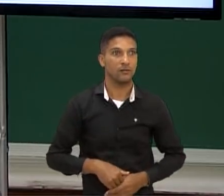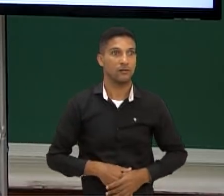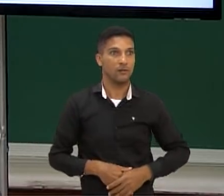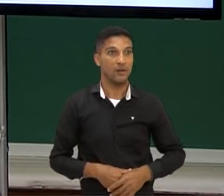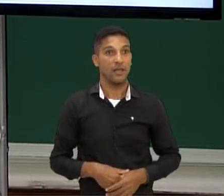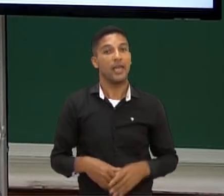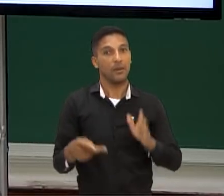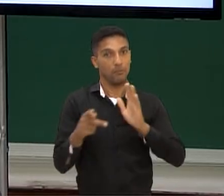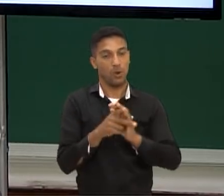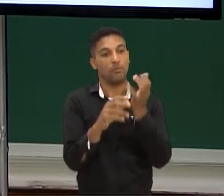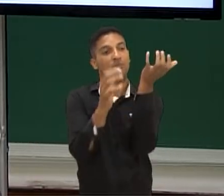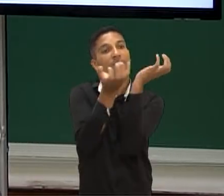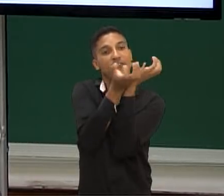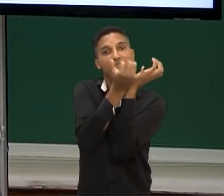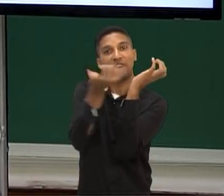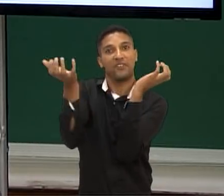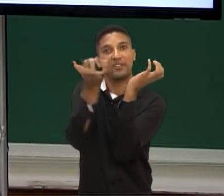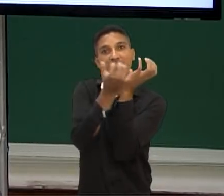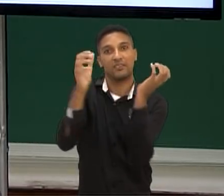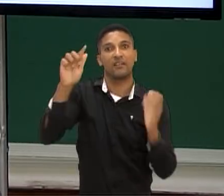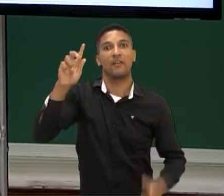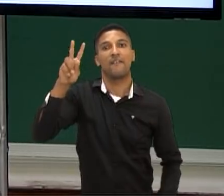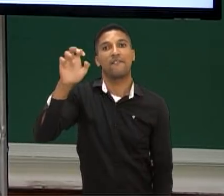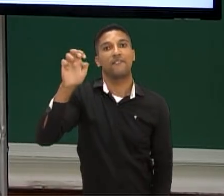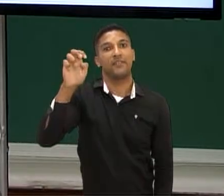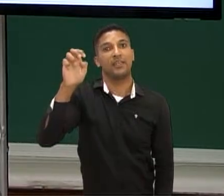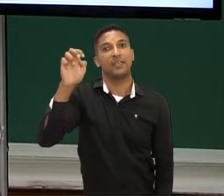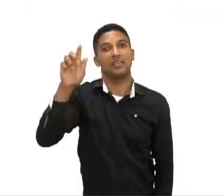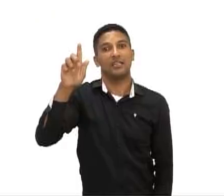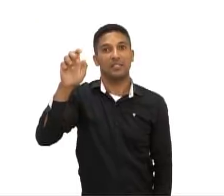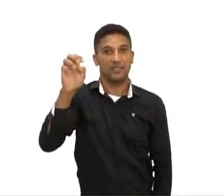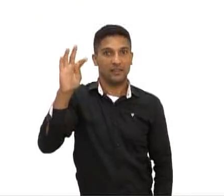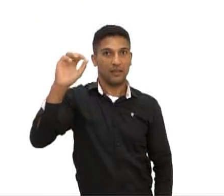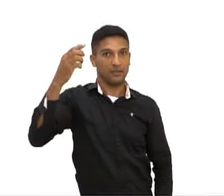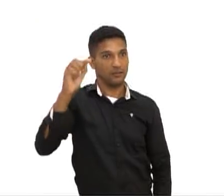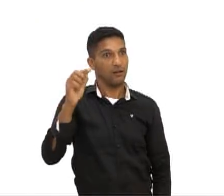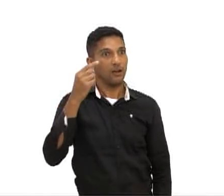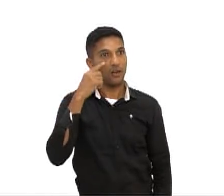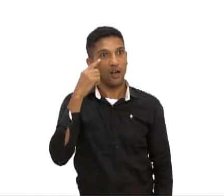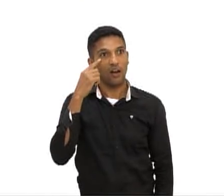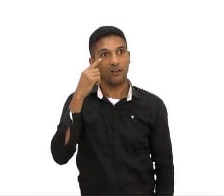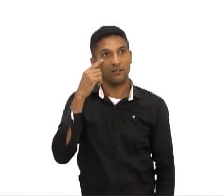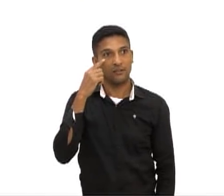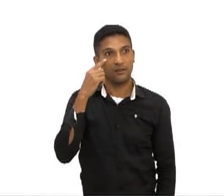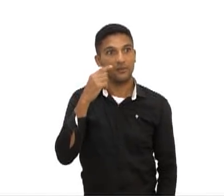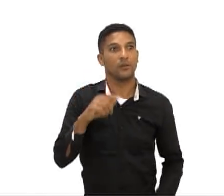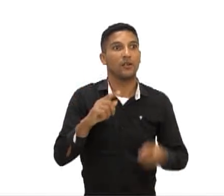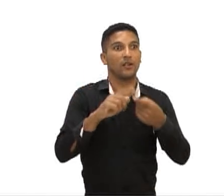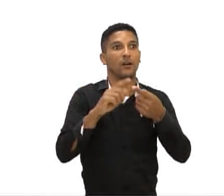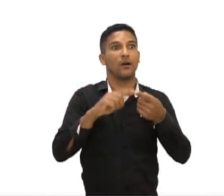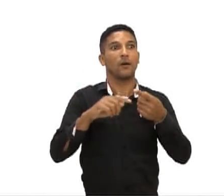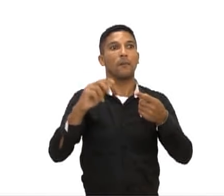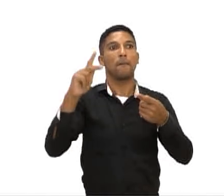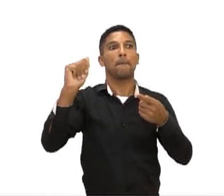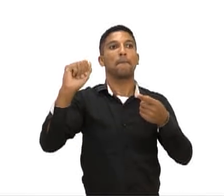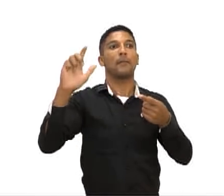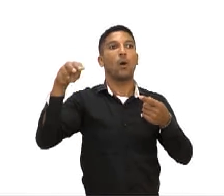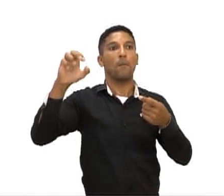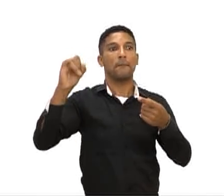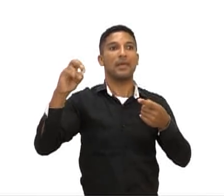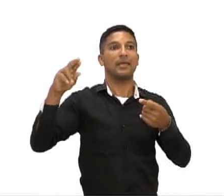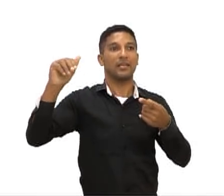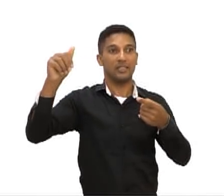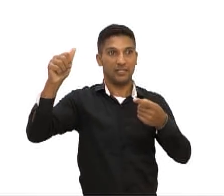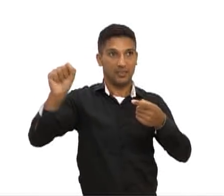vegetação. Olhem ali, ó, Mata dos Cocais, palmeiras, coco, guardou, não esquece